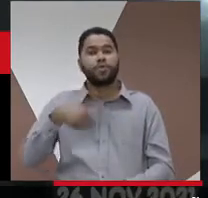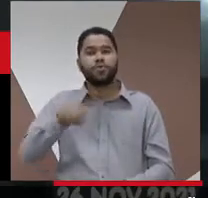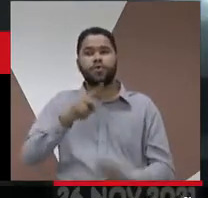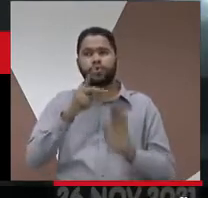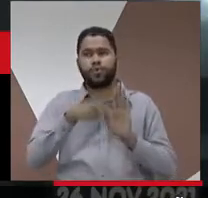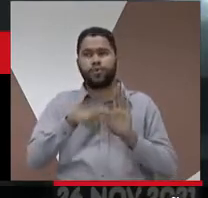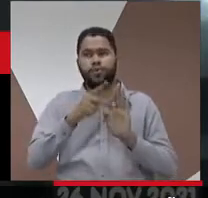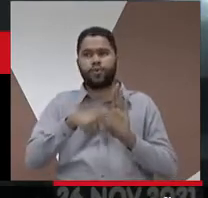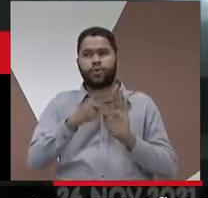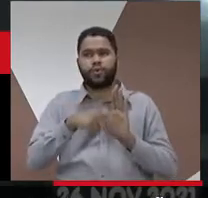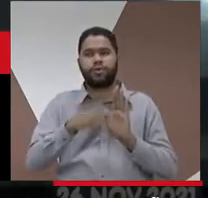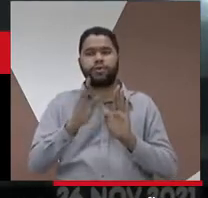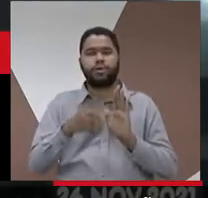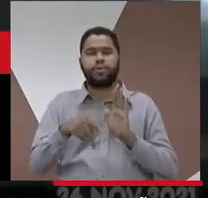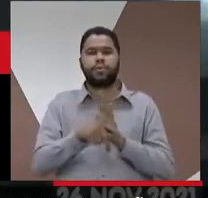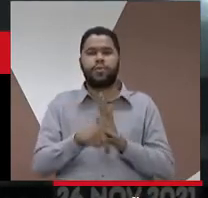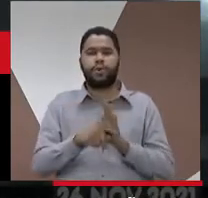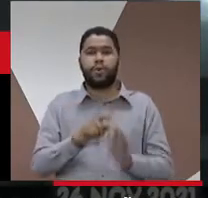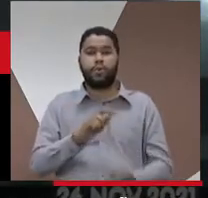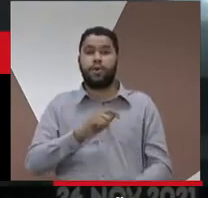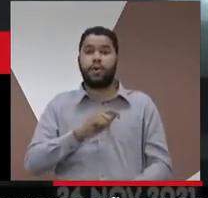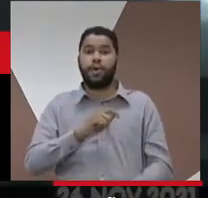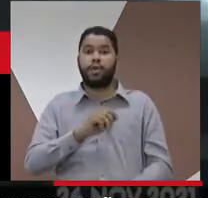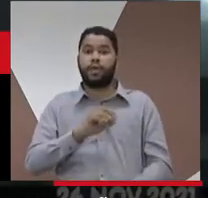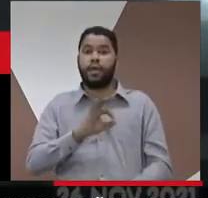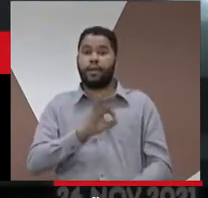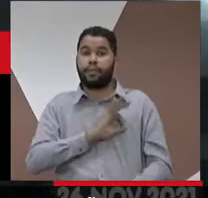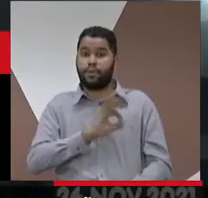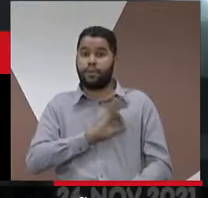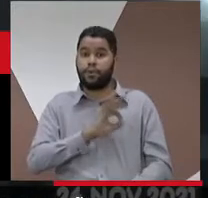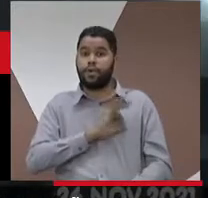na delegacia de polícia para ser investigado,